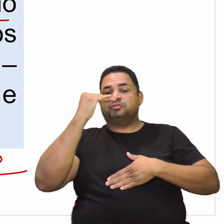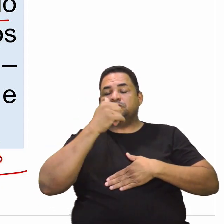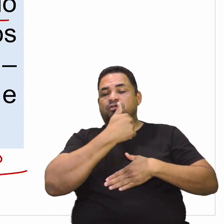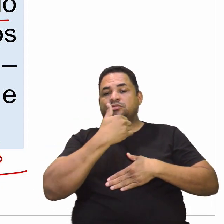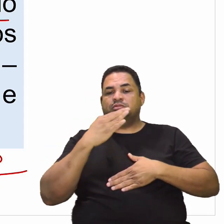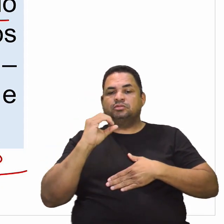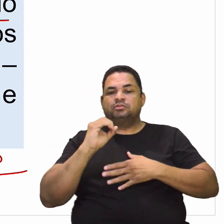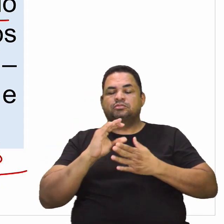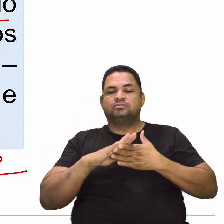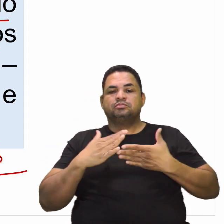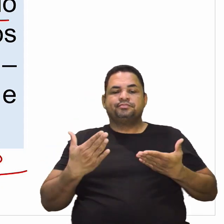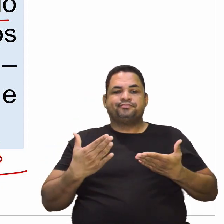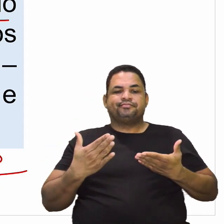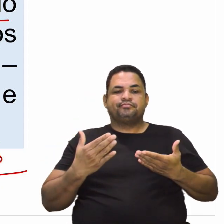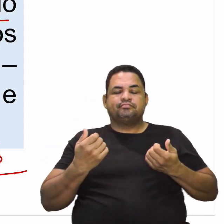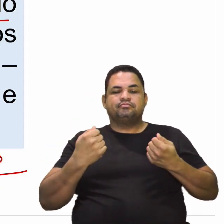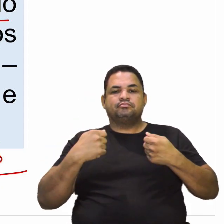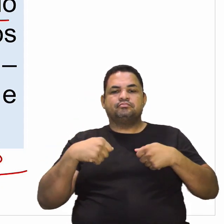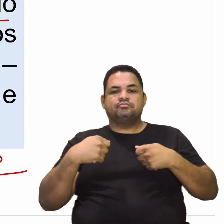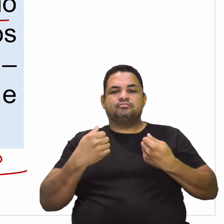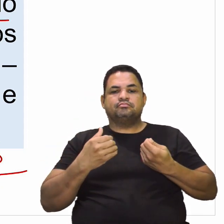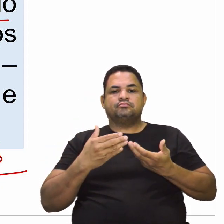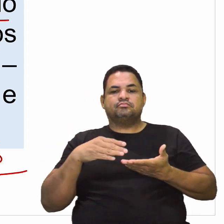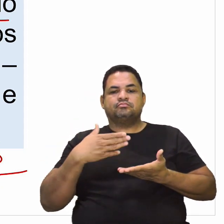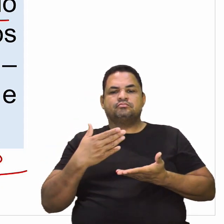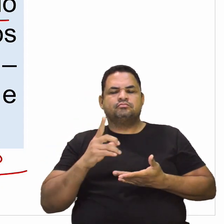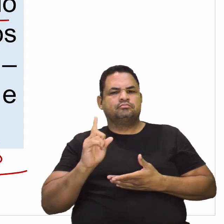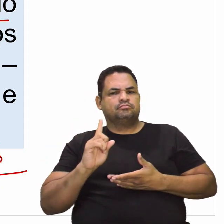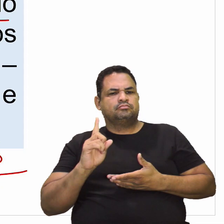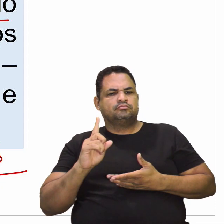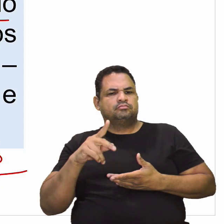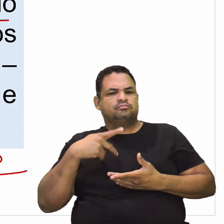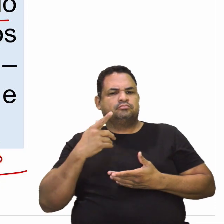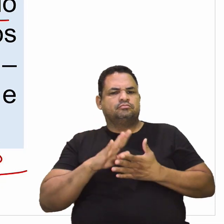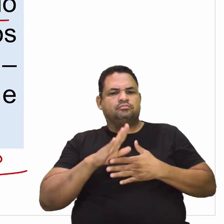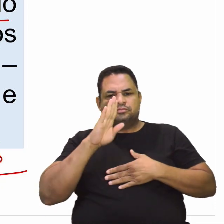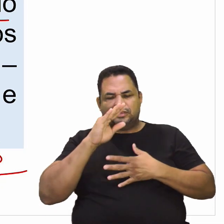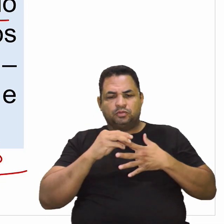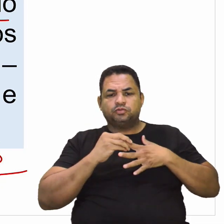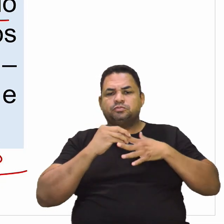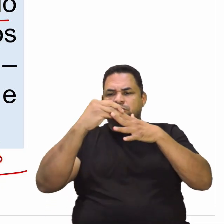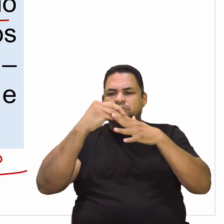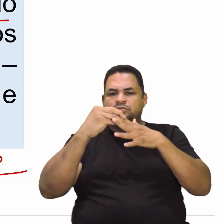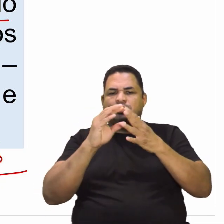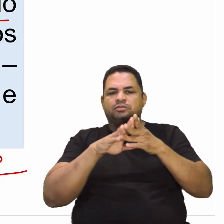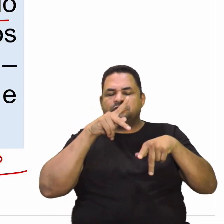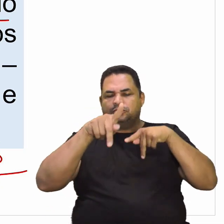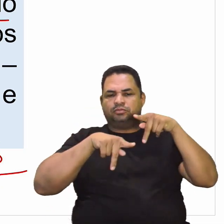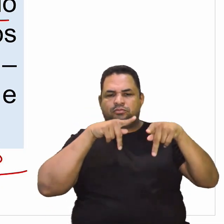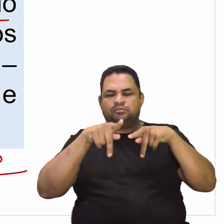de repente pode estar se dizendo, não, esses são os principais.